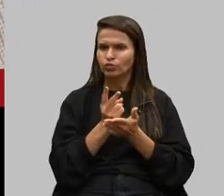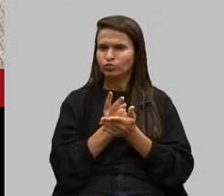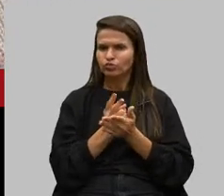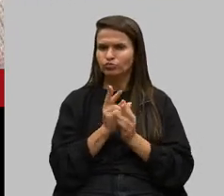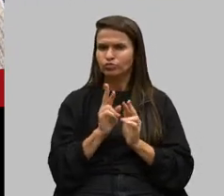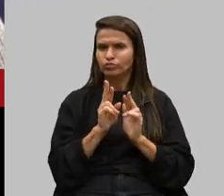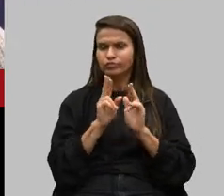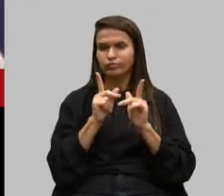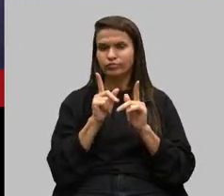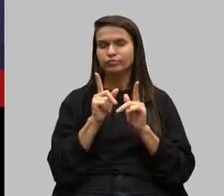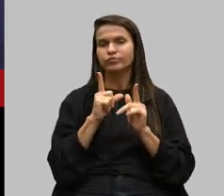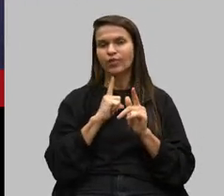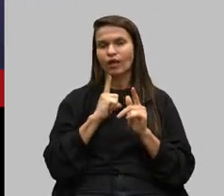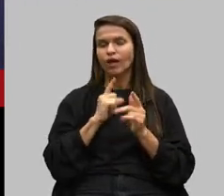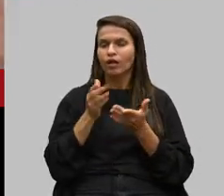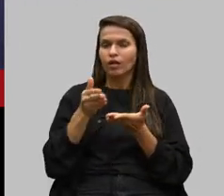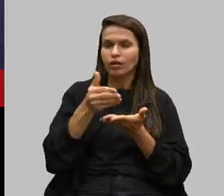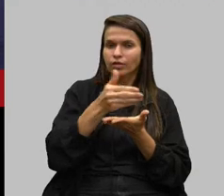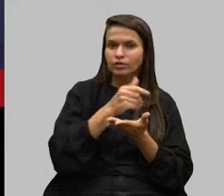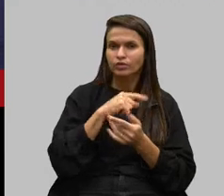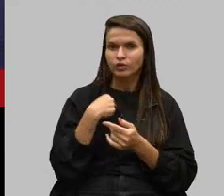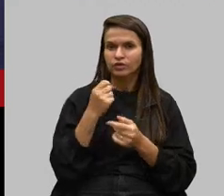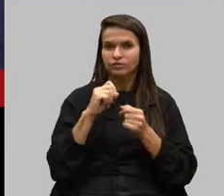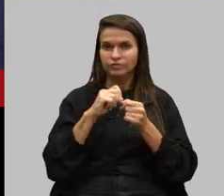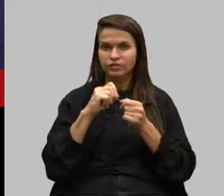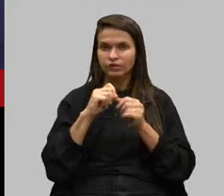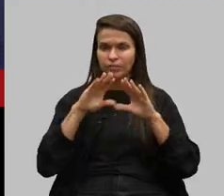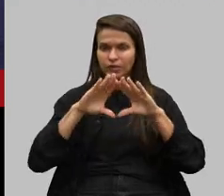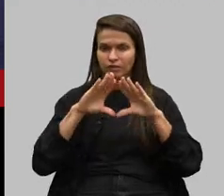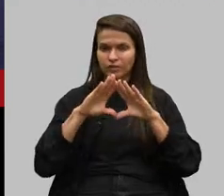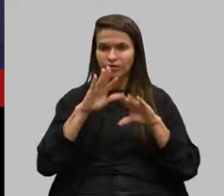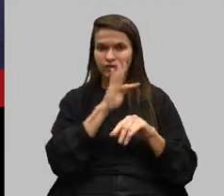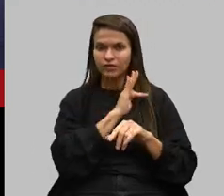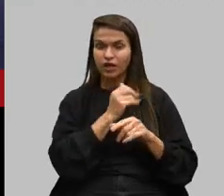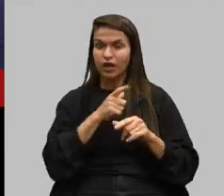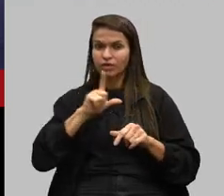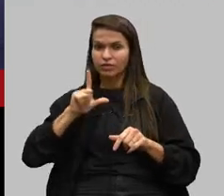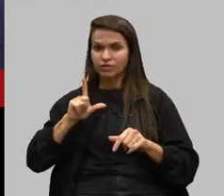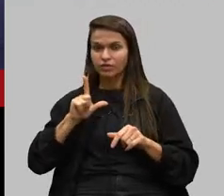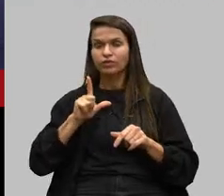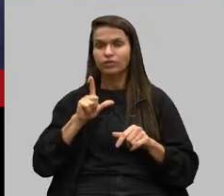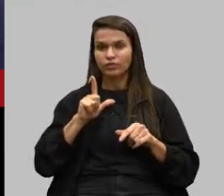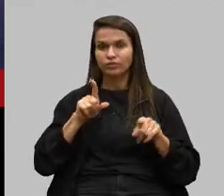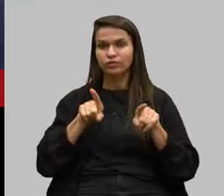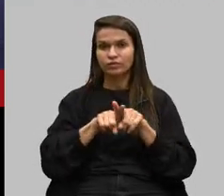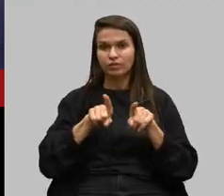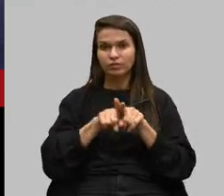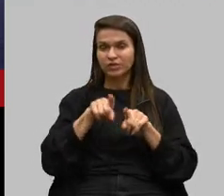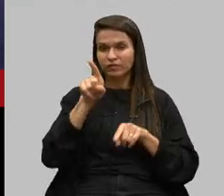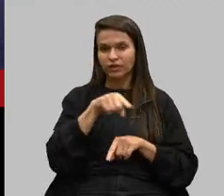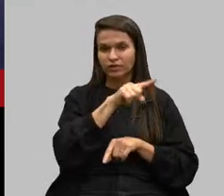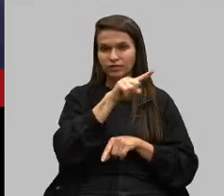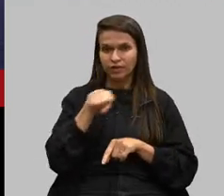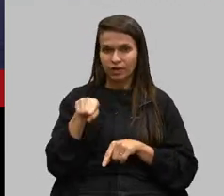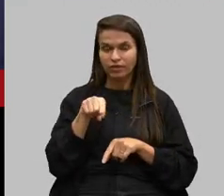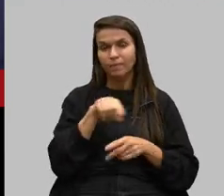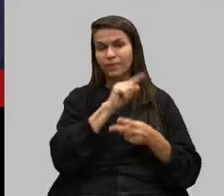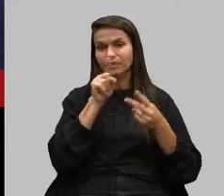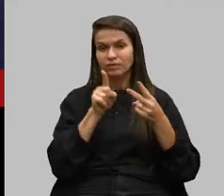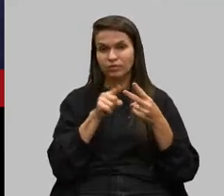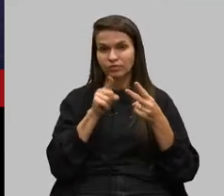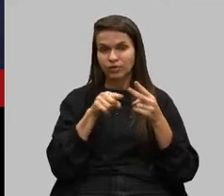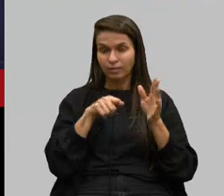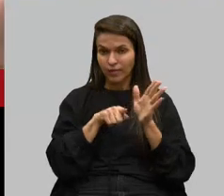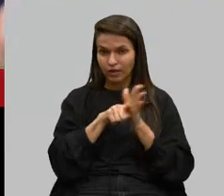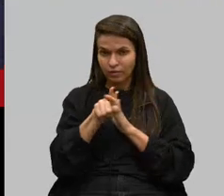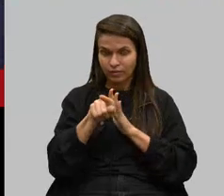resgatei também todo o levantamento que nós fizemos pra assembleia fiscaliza anterior que acabou sendo cancelado e minha segunda pergunta